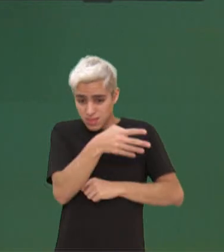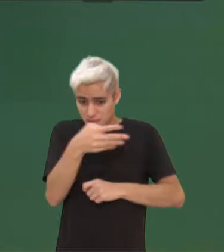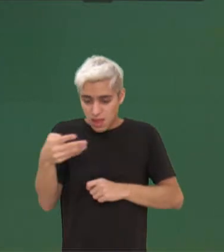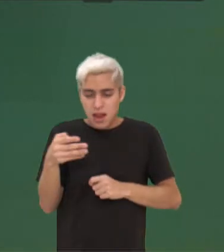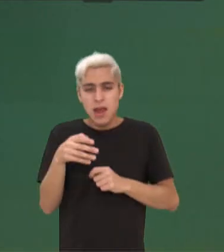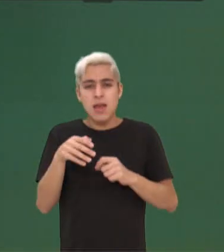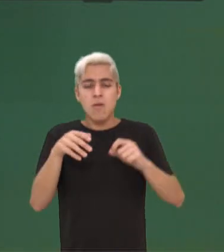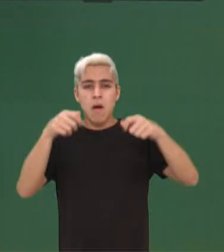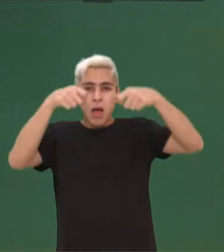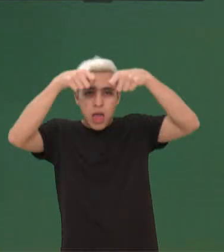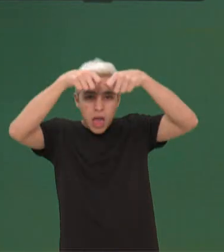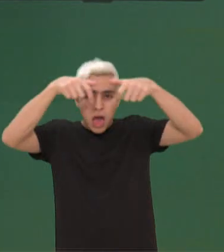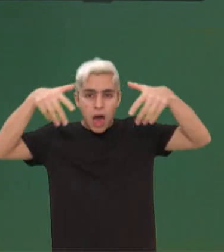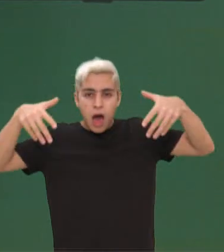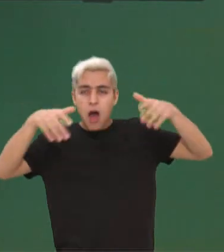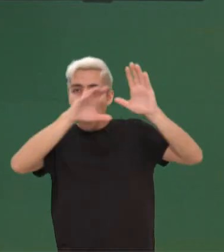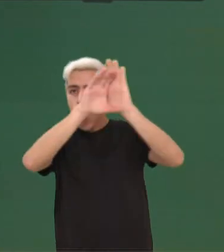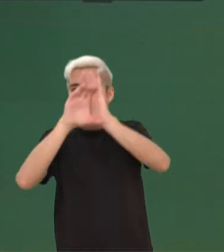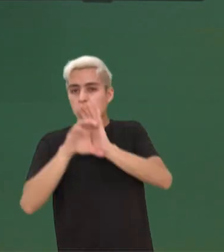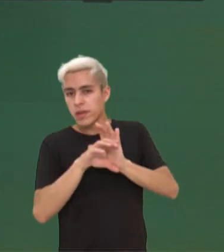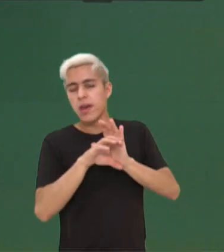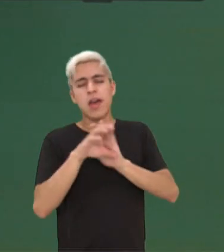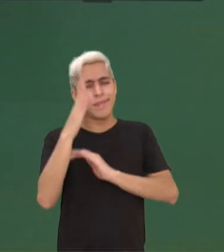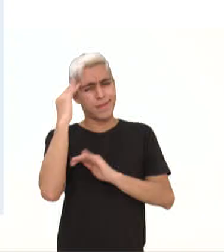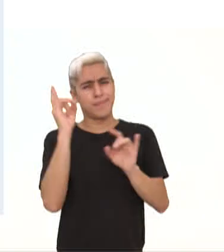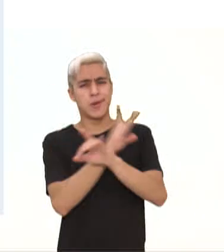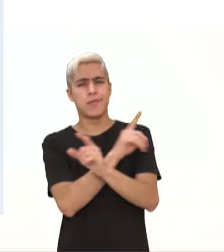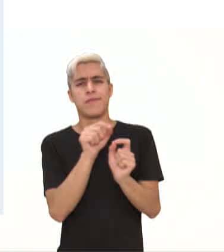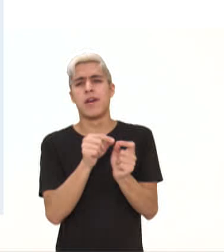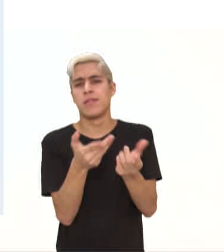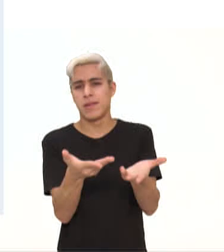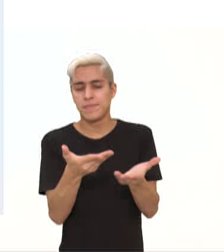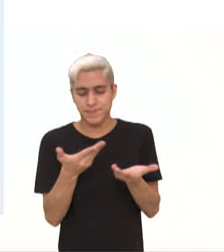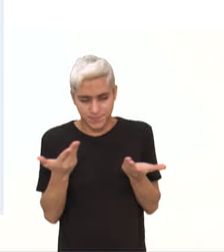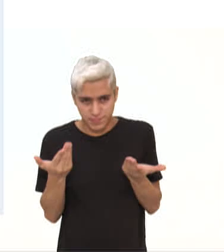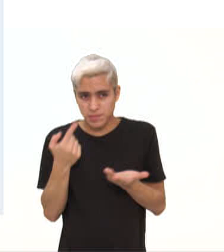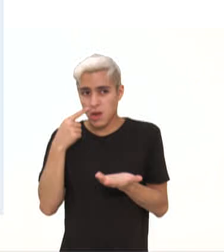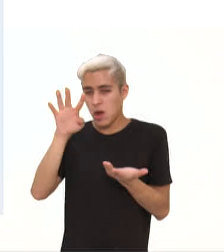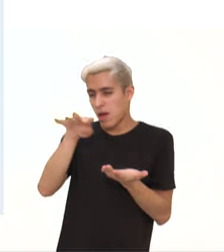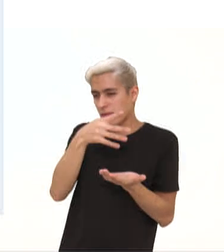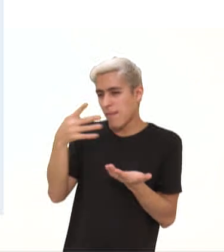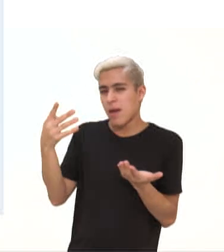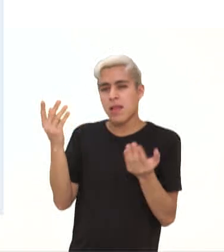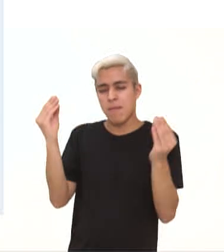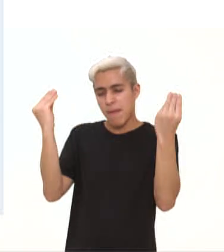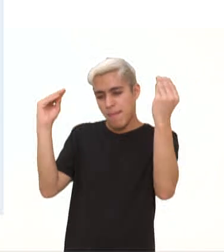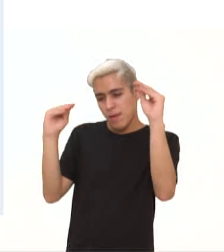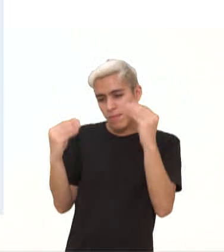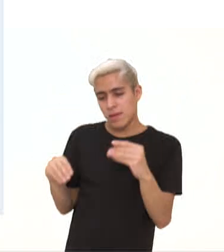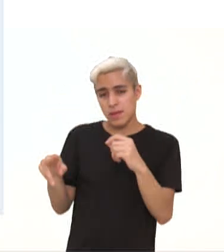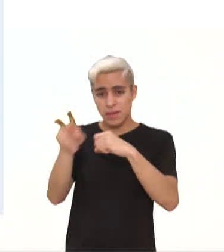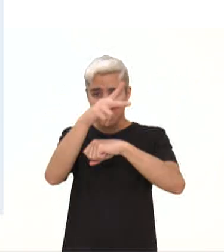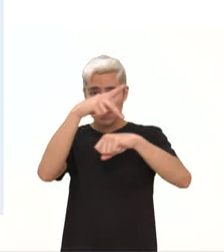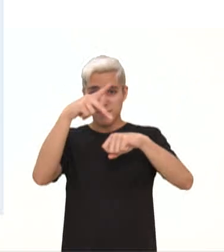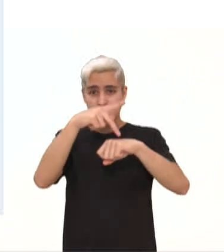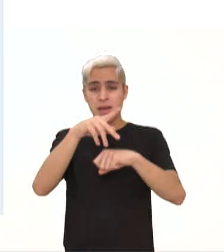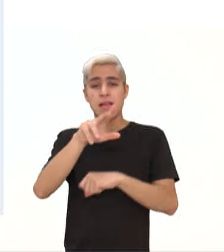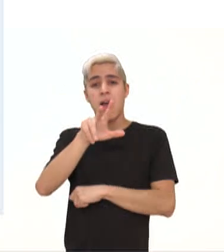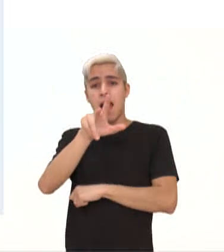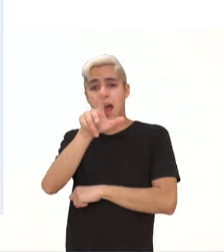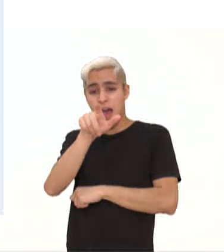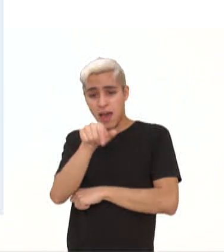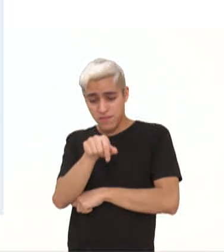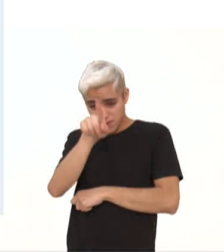mapa conceitual? Então vocês já sabem fazer. Aí nós temos ali a tabela montadinha, né? Os países da África que